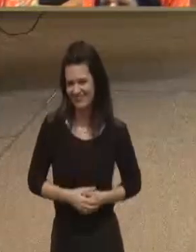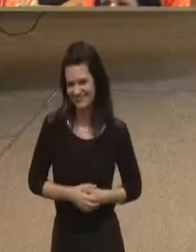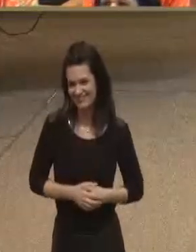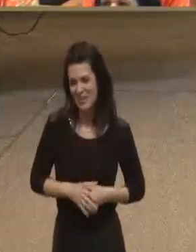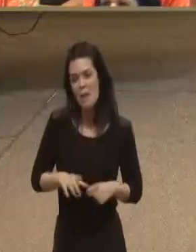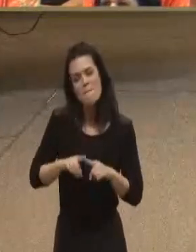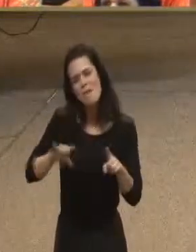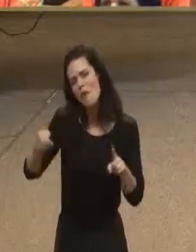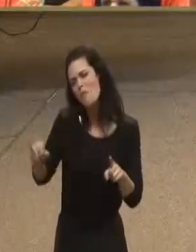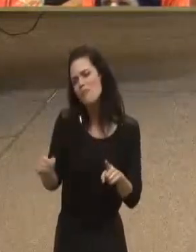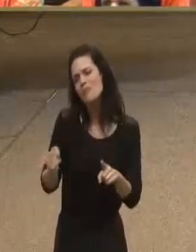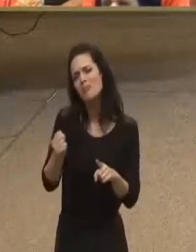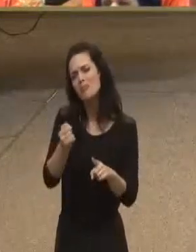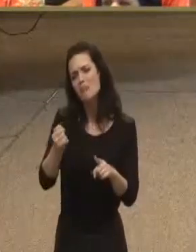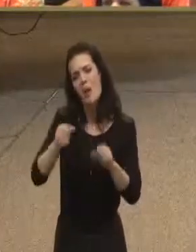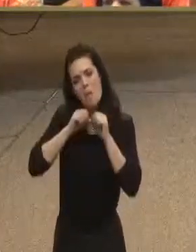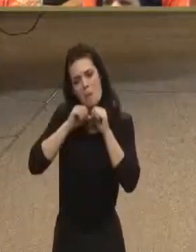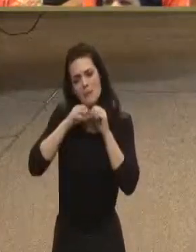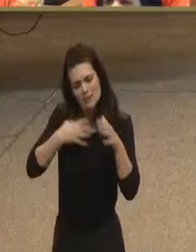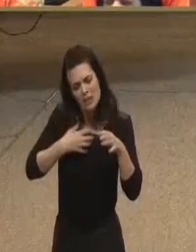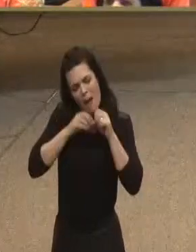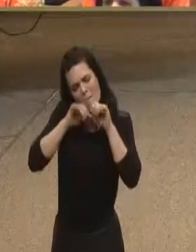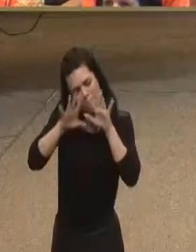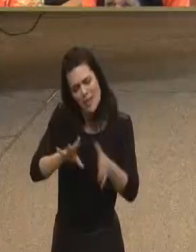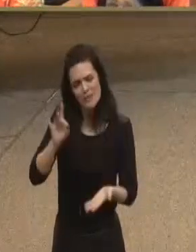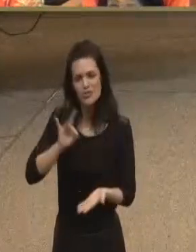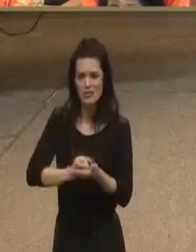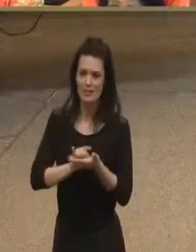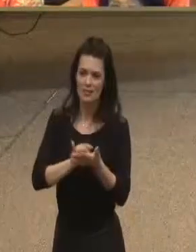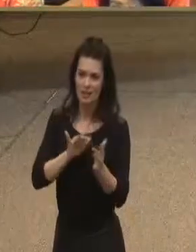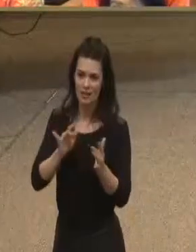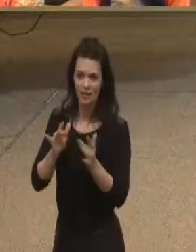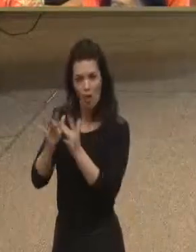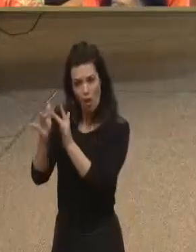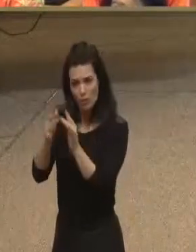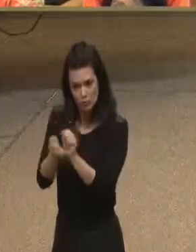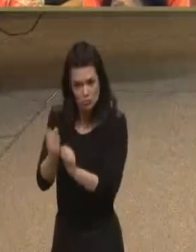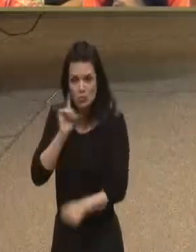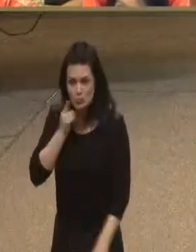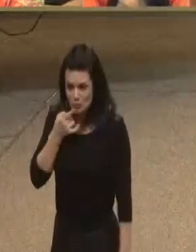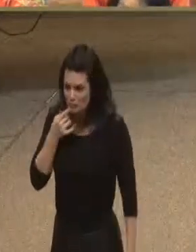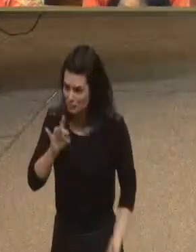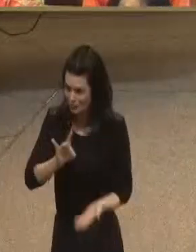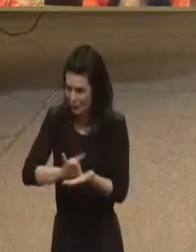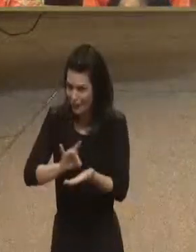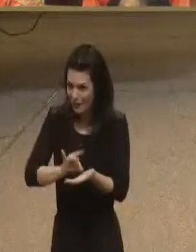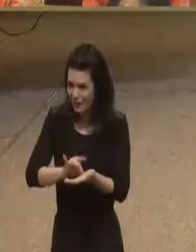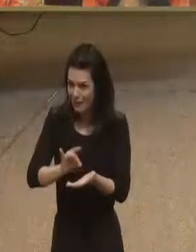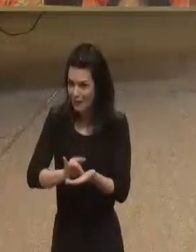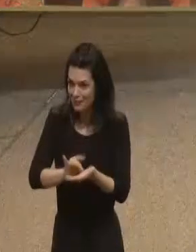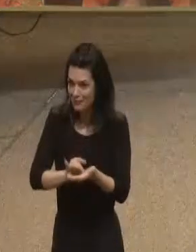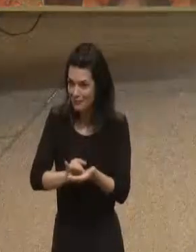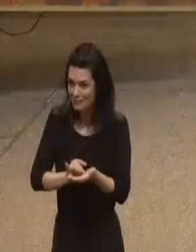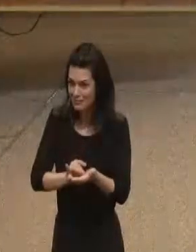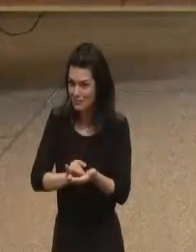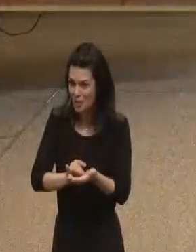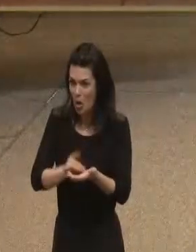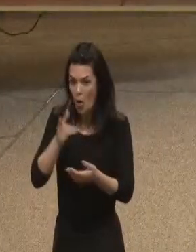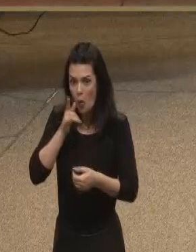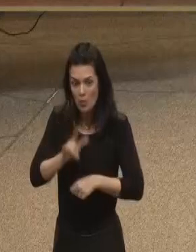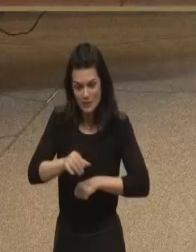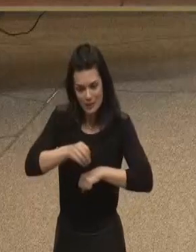uma bênção poder conviver com os surdos, poder passar para eles